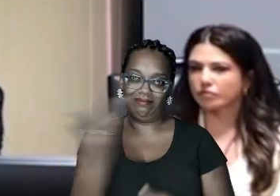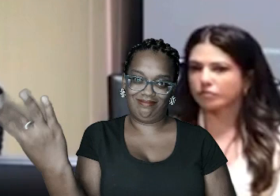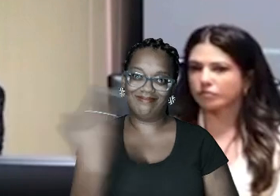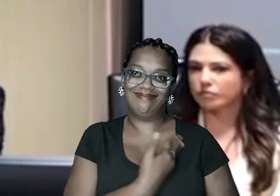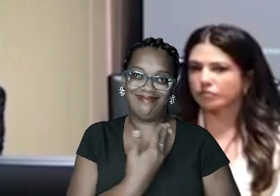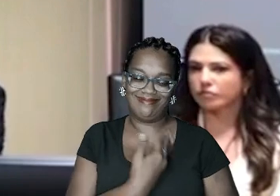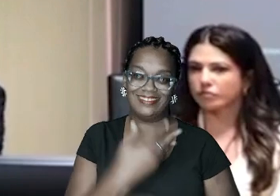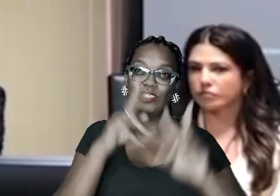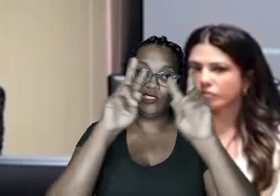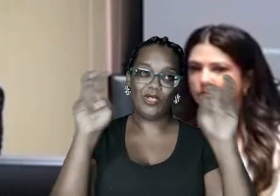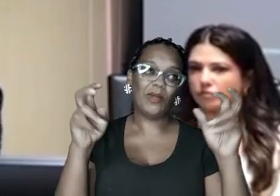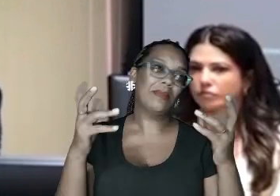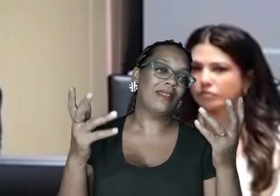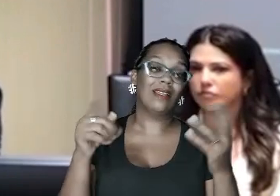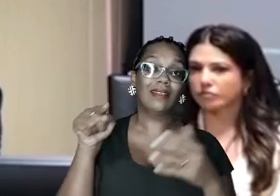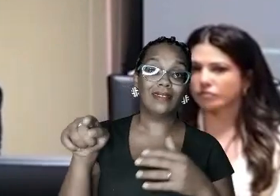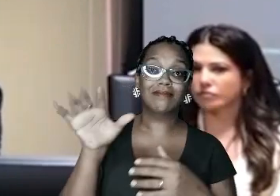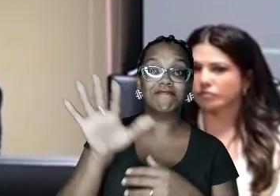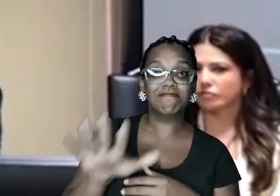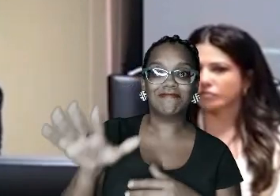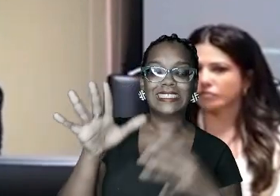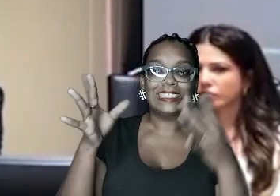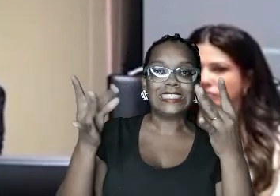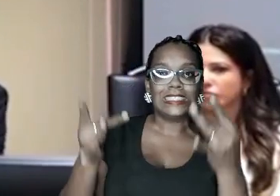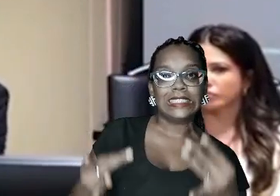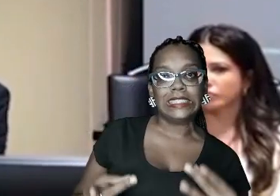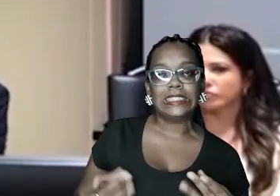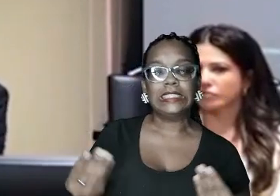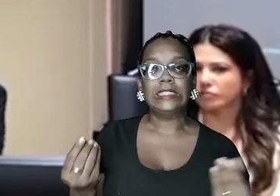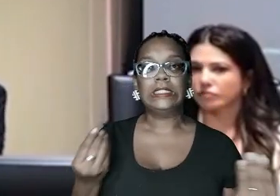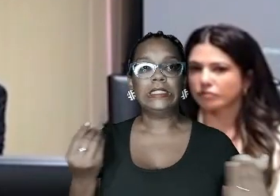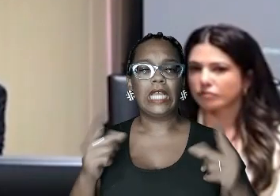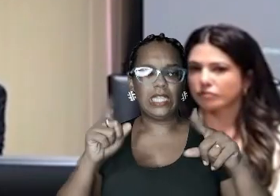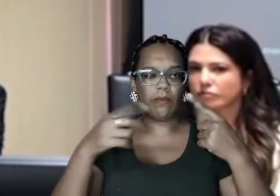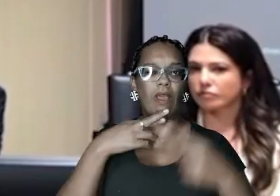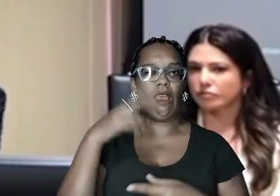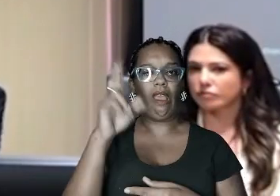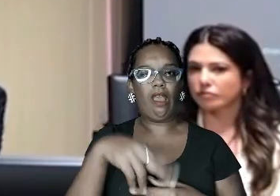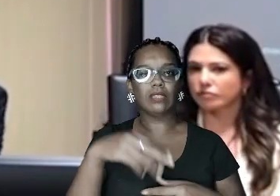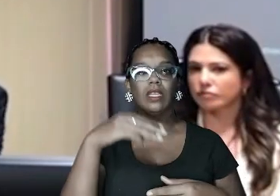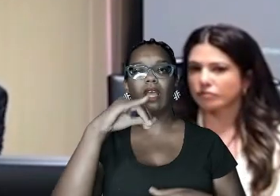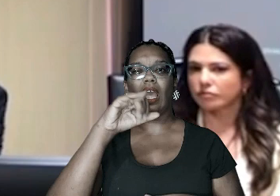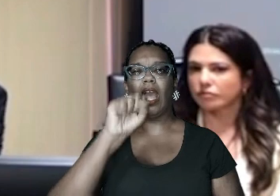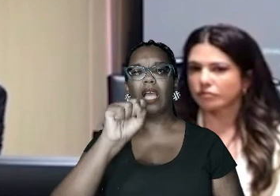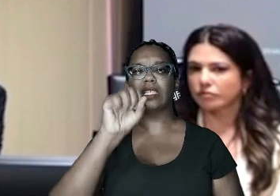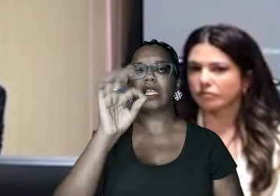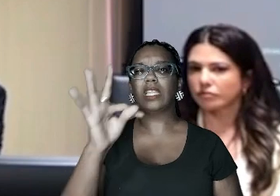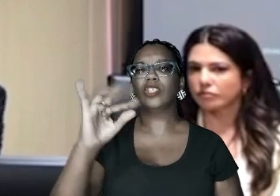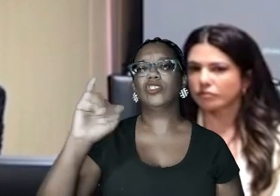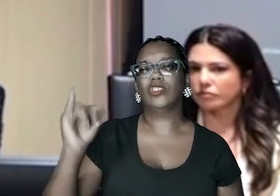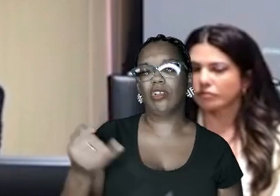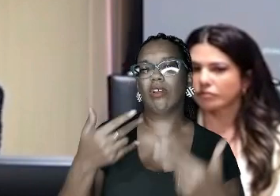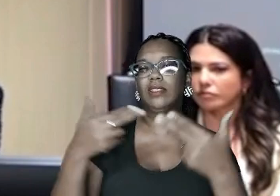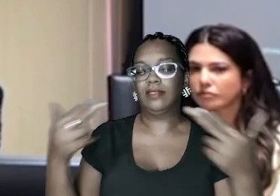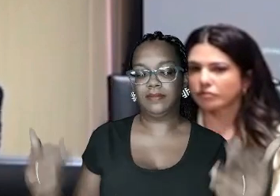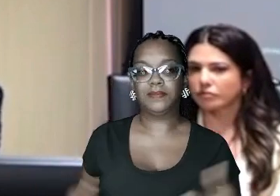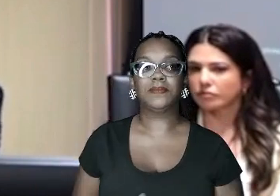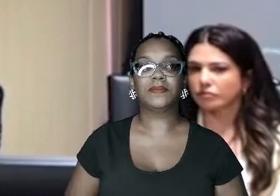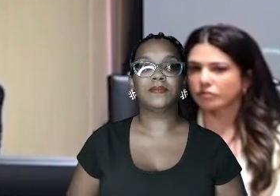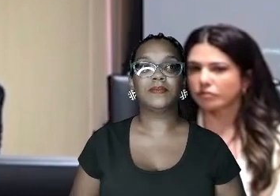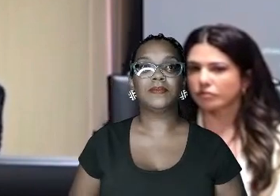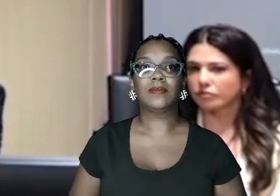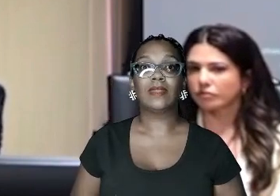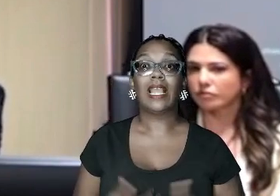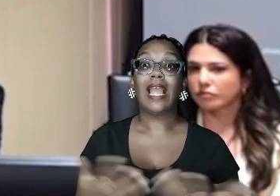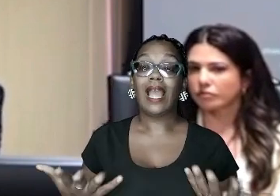e com vários colegas inclusive o Rodrigo no sentido de gente inclusive com aquele caso delicado em andamento depois se reconheceu a competência lá no STJ etc